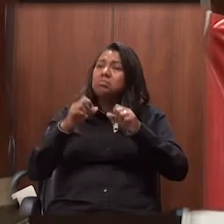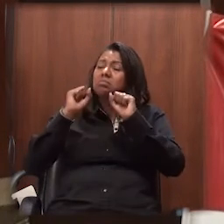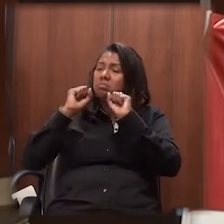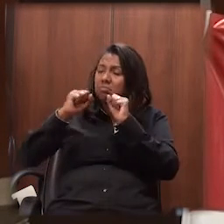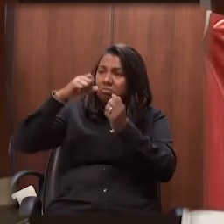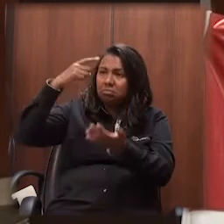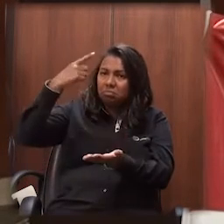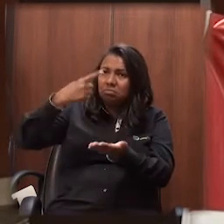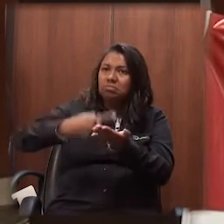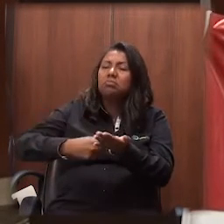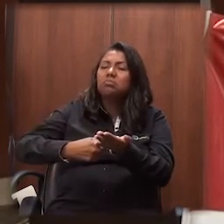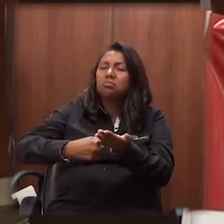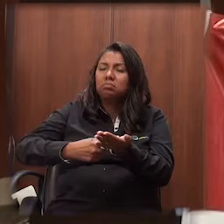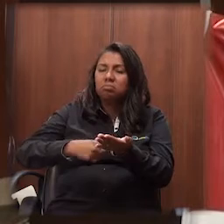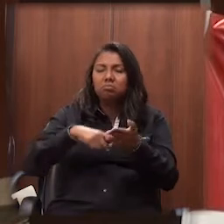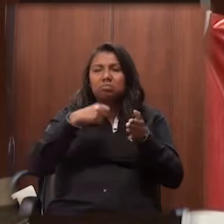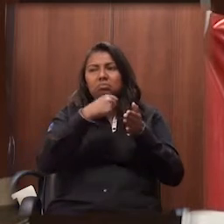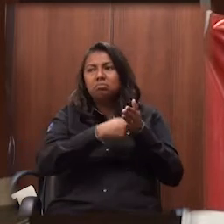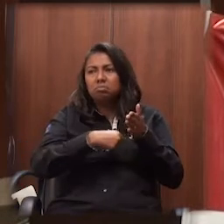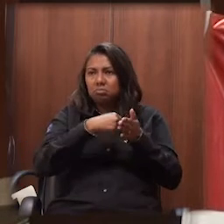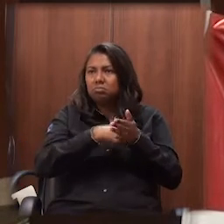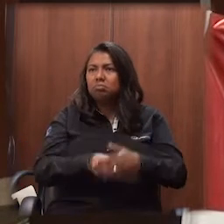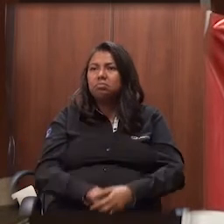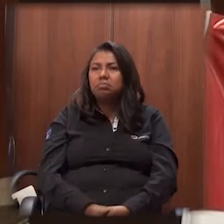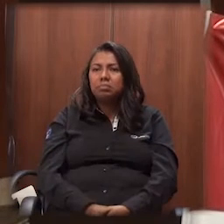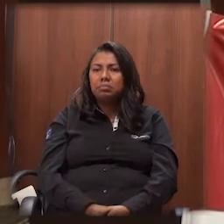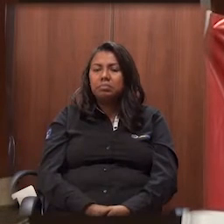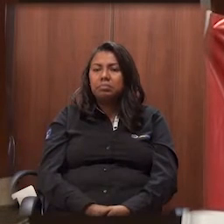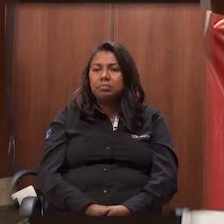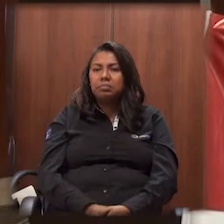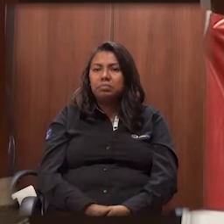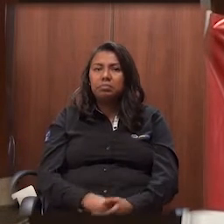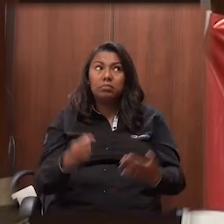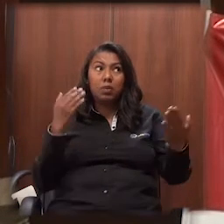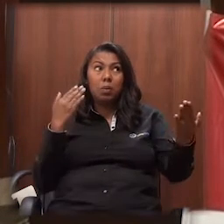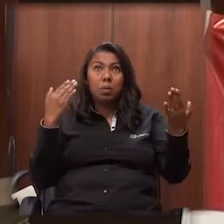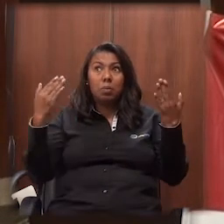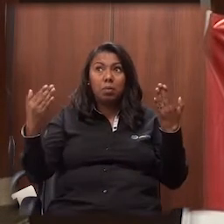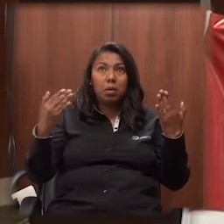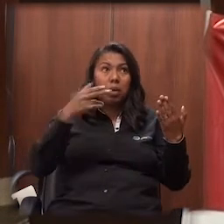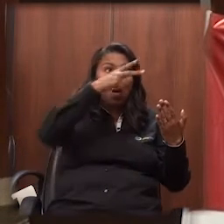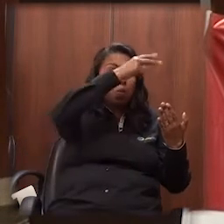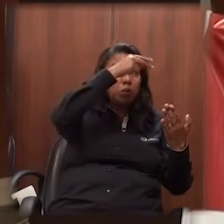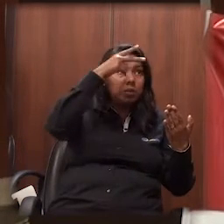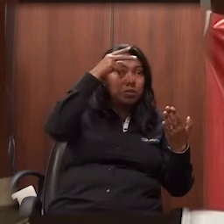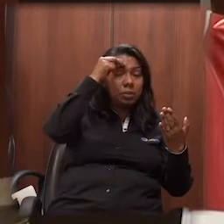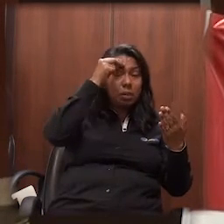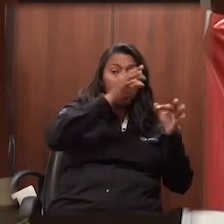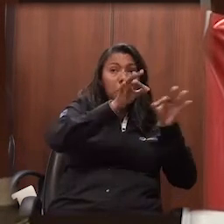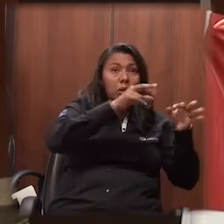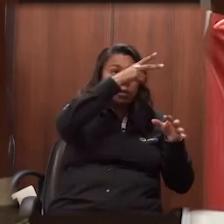essa efetiva luta. Se nós contrastamos o Plano Municipal de Educação e Direitos